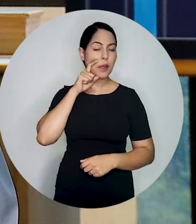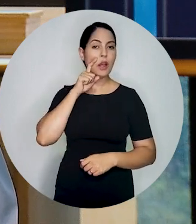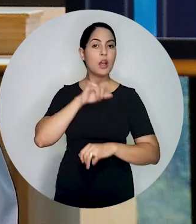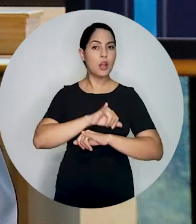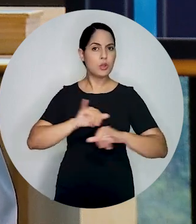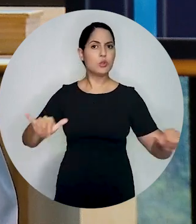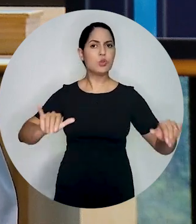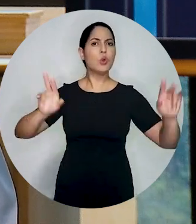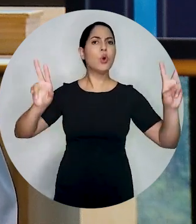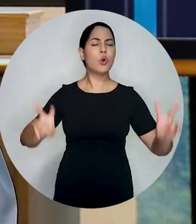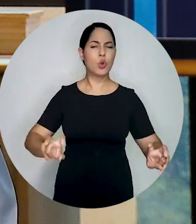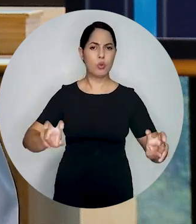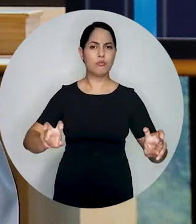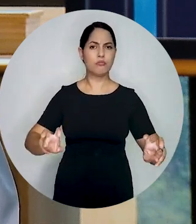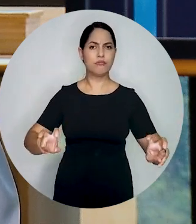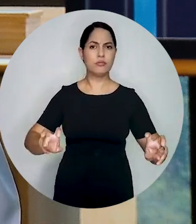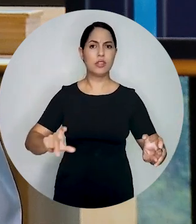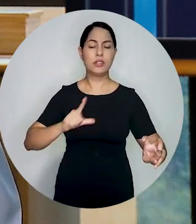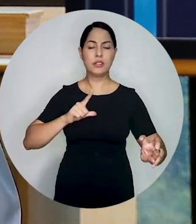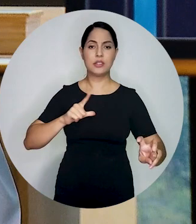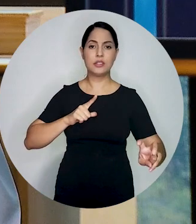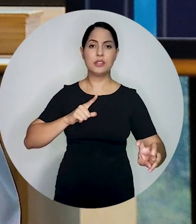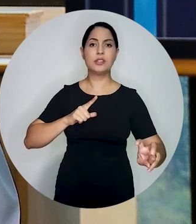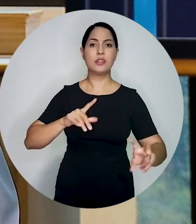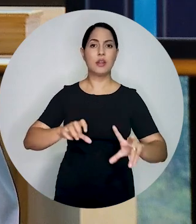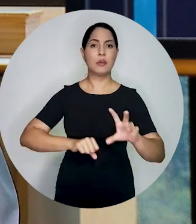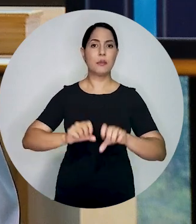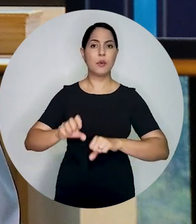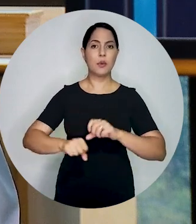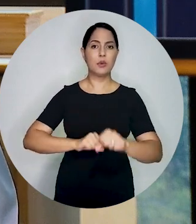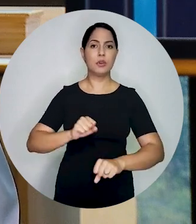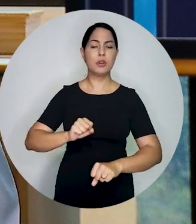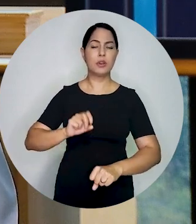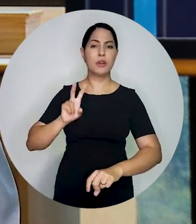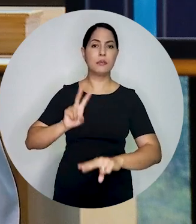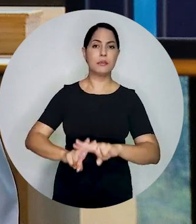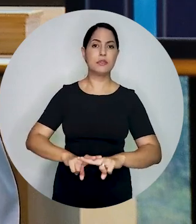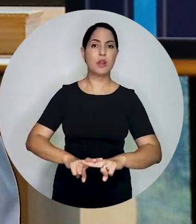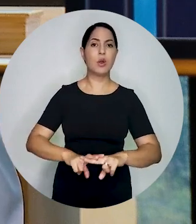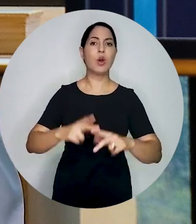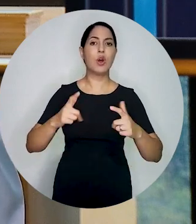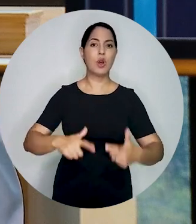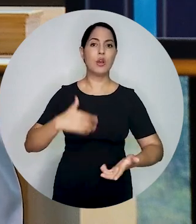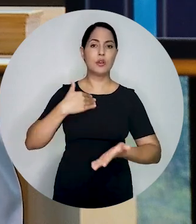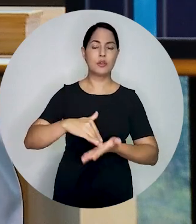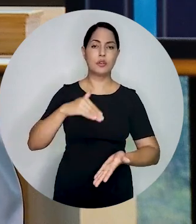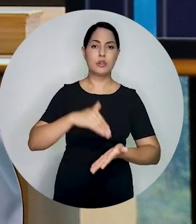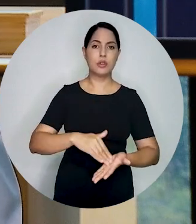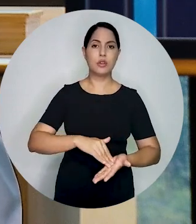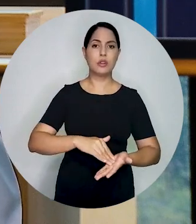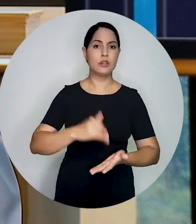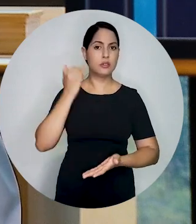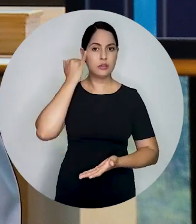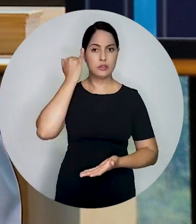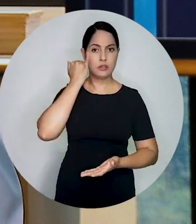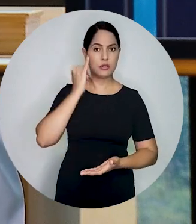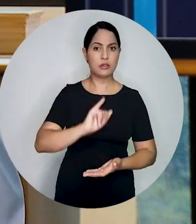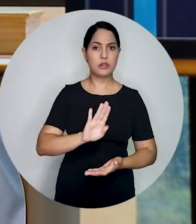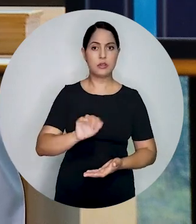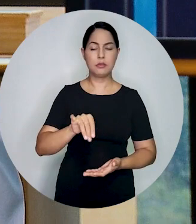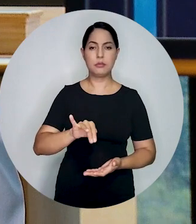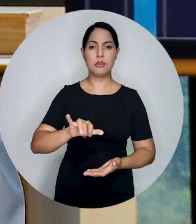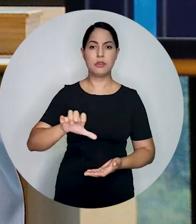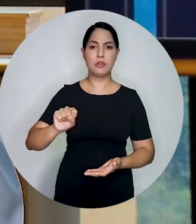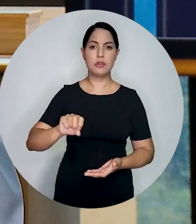divulgou manifestação oficial sobre a realização de busca e apreensão na última semana no escritório de advocacia de Ibanez